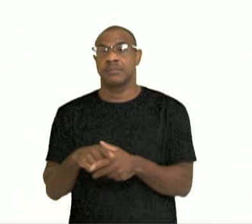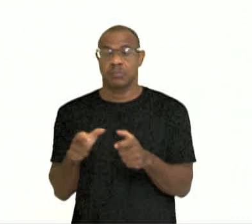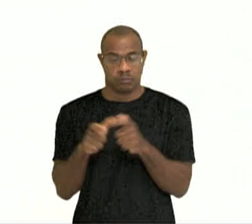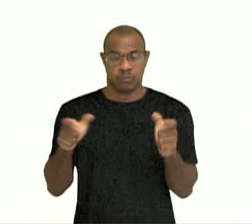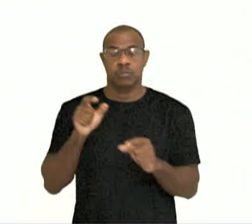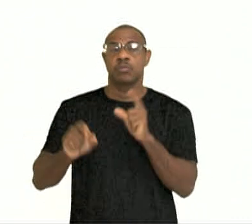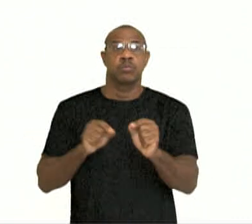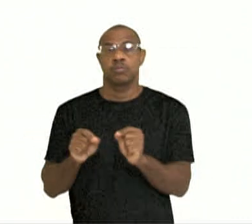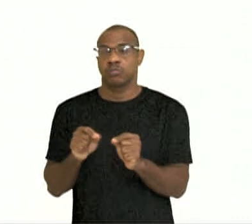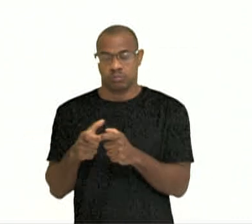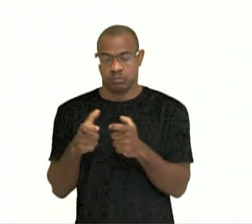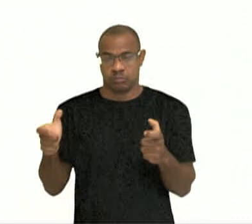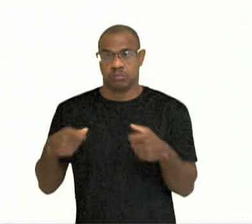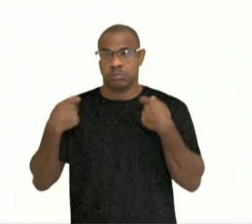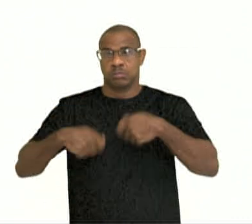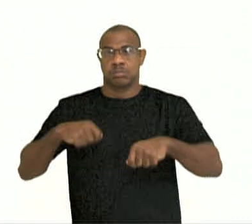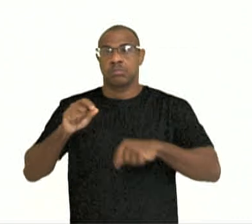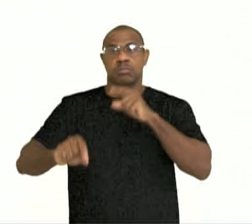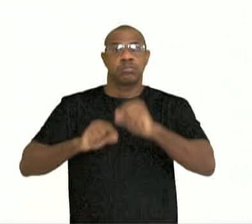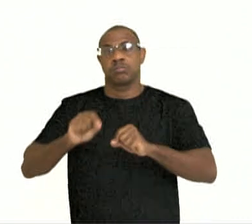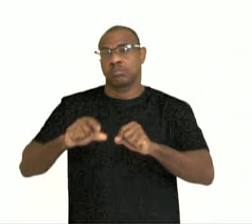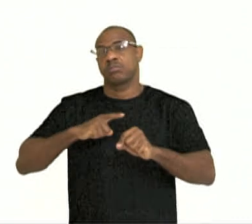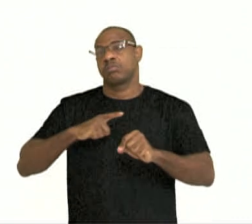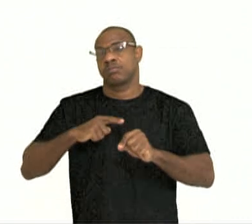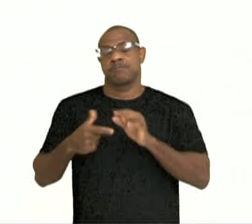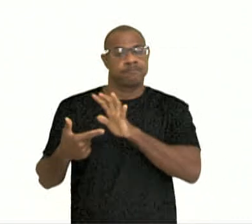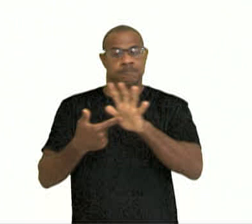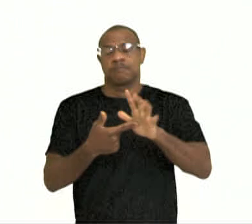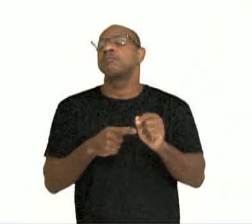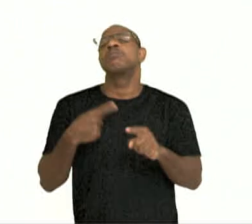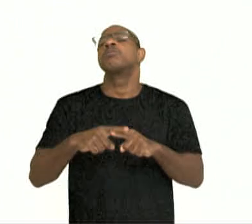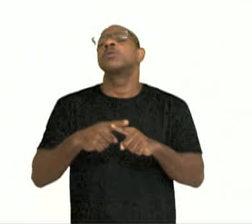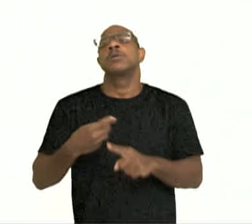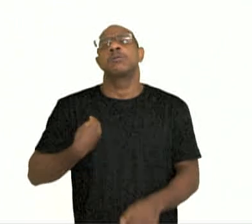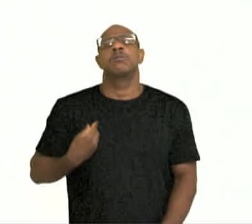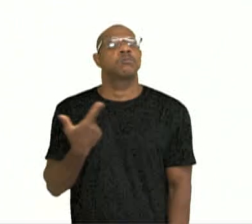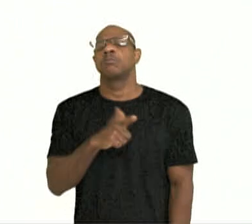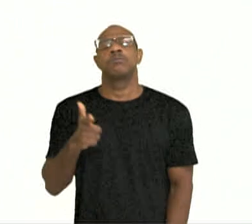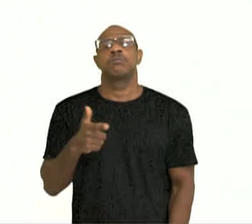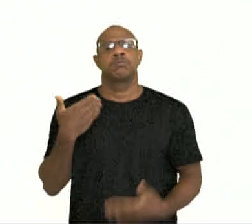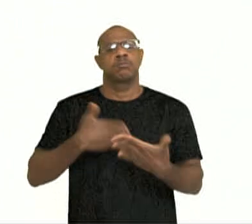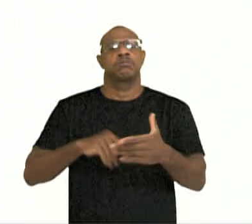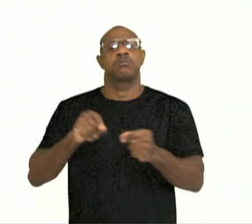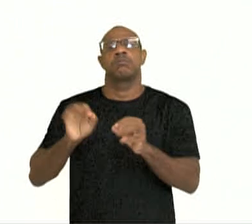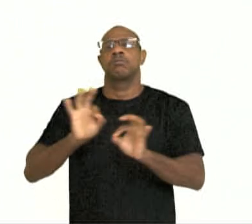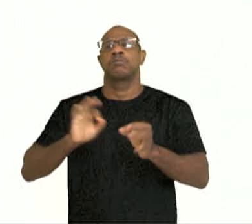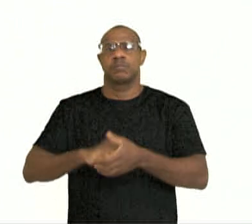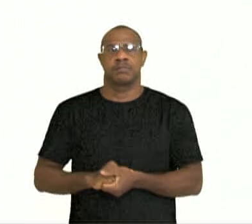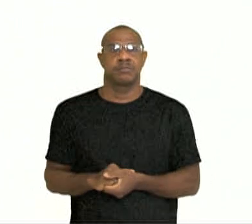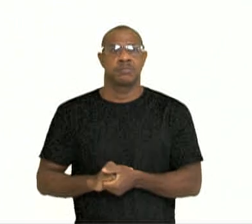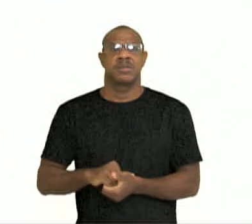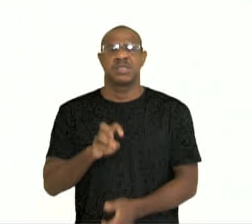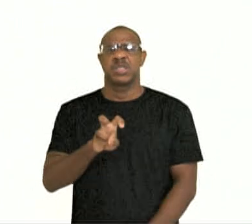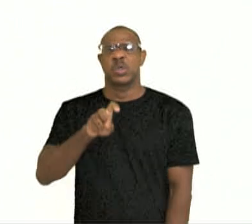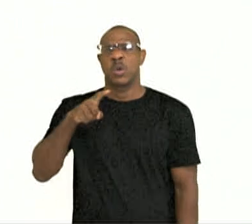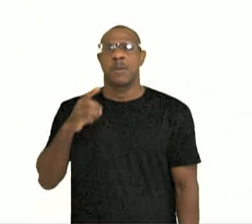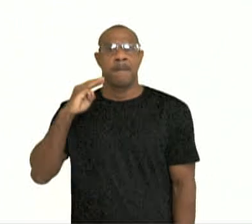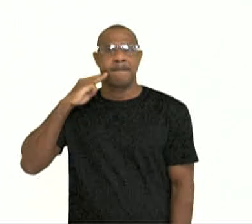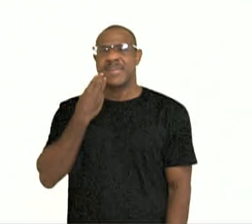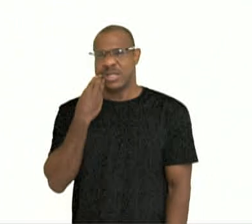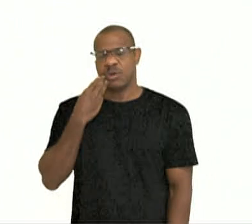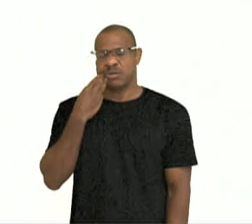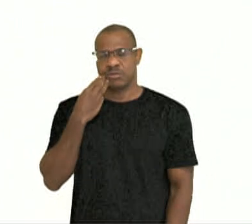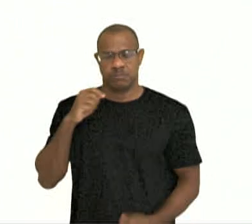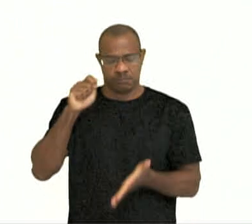pela necessidade de justificar a ausência na prova. Dos mais de 5 milhões de inscritos confirmados no